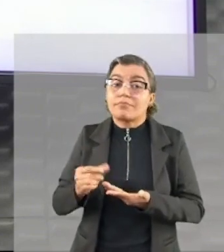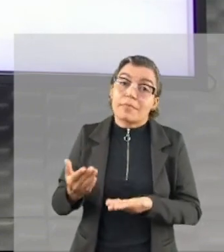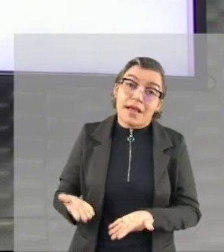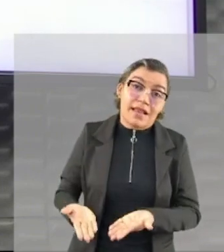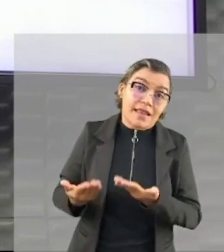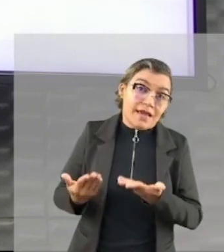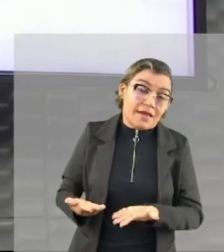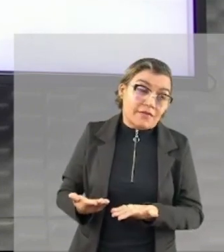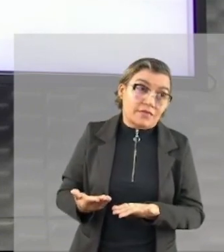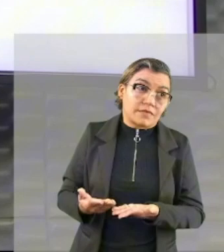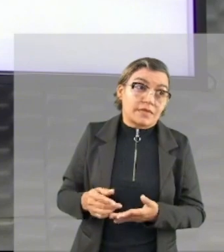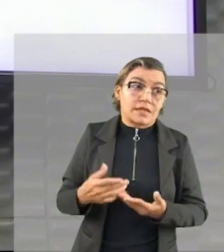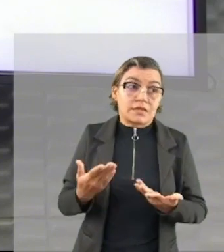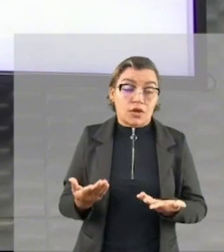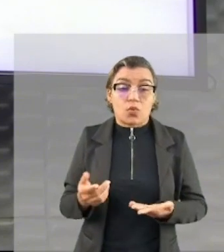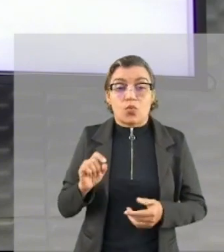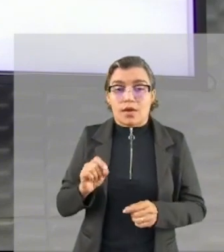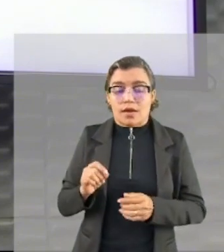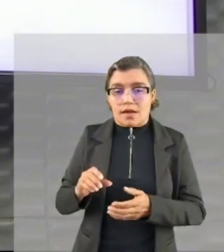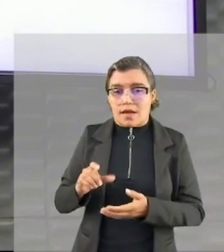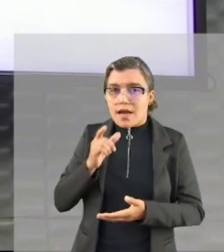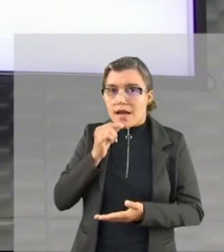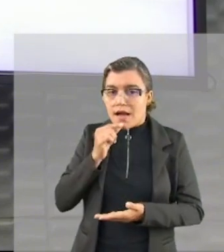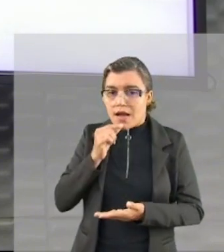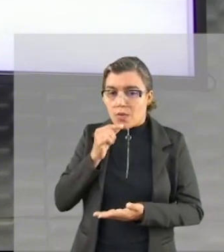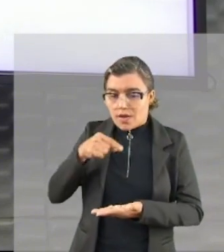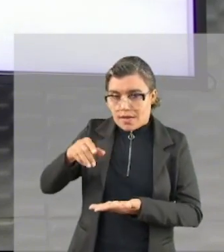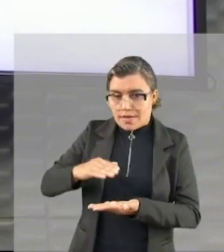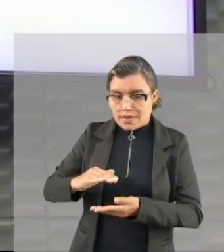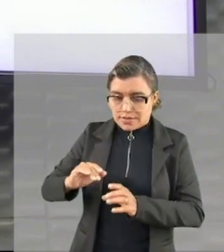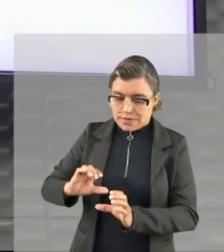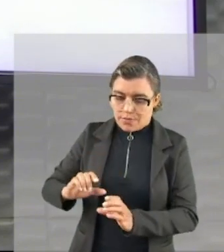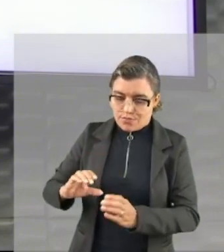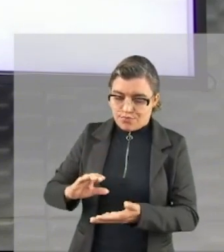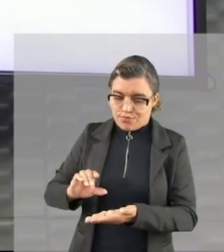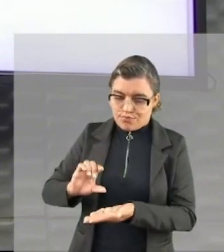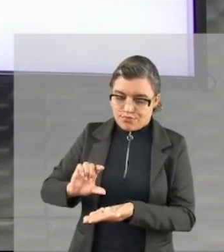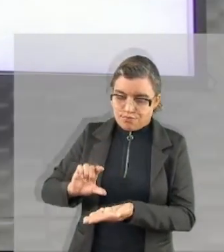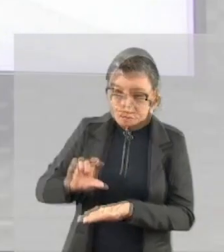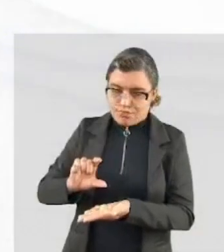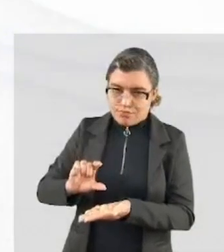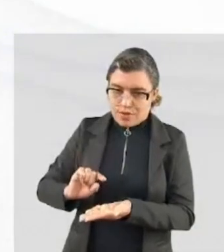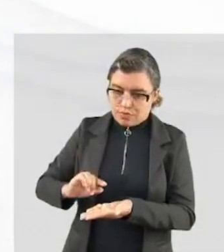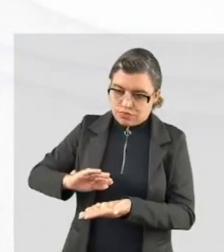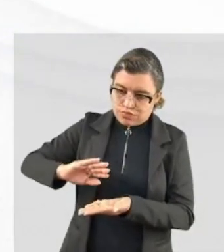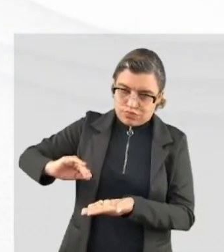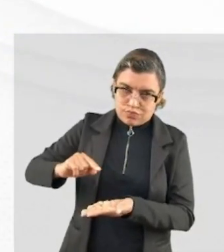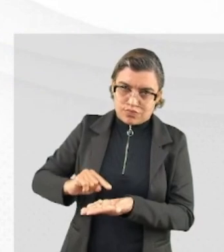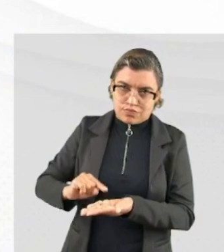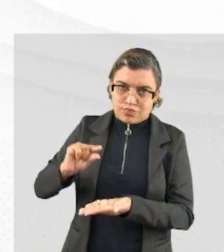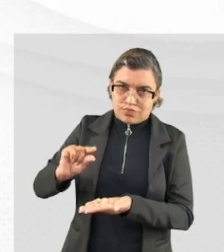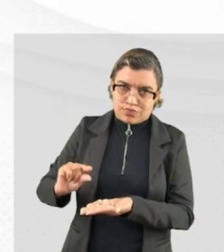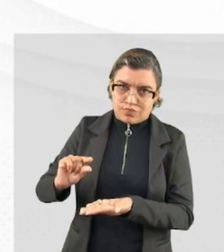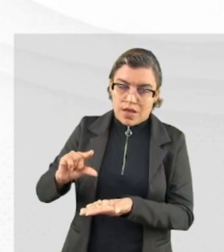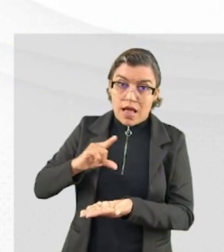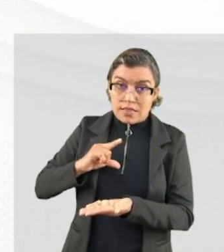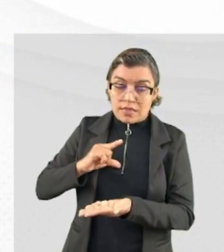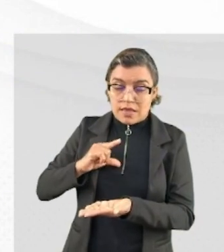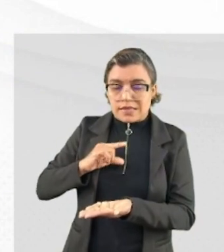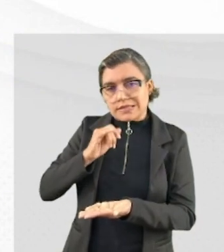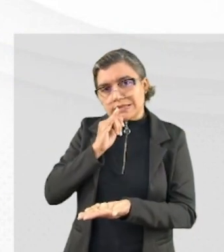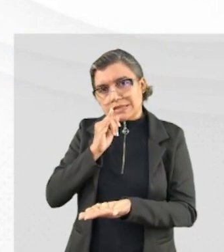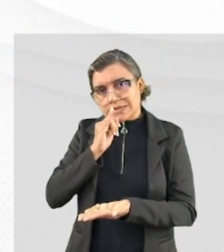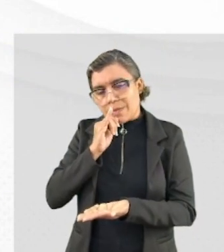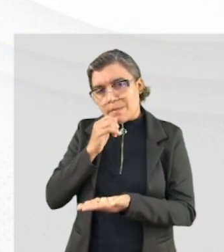leve. E aí em cima, essa água aqui, ó, de cima, mais distante da chama, ela está mais pesada. Aí